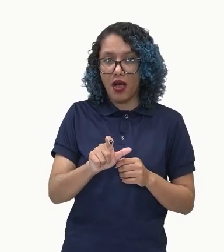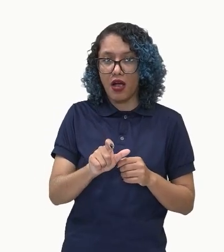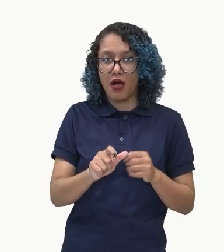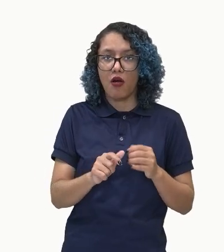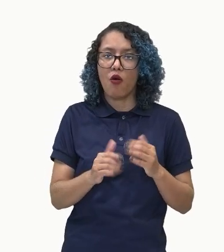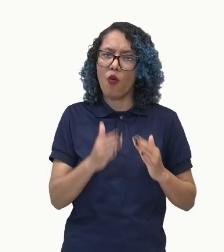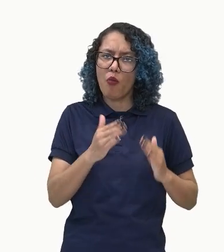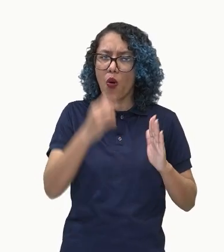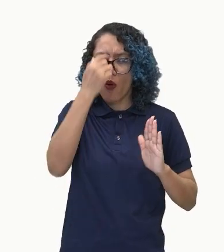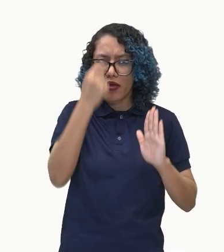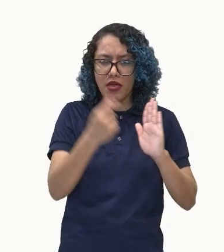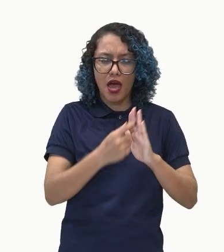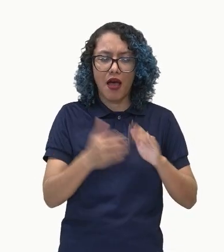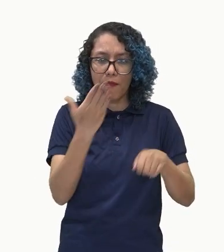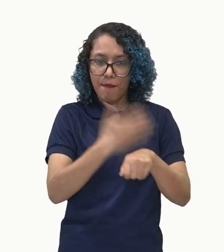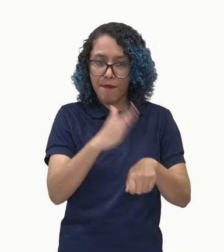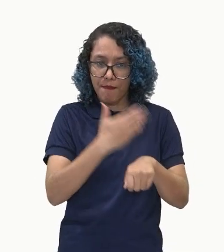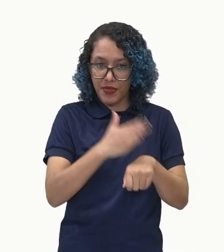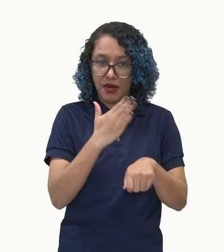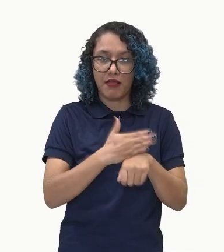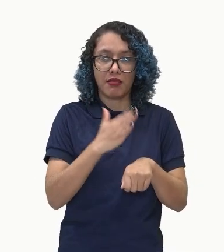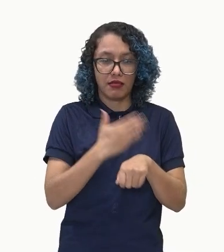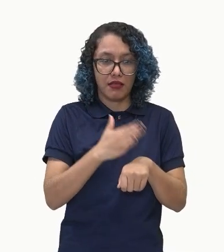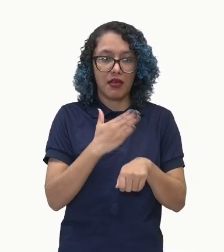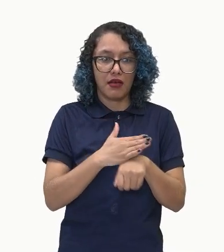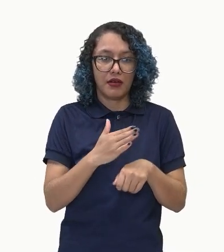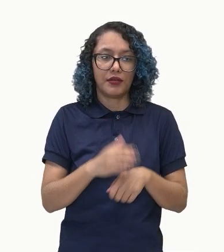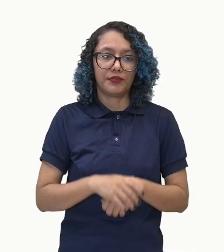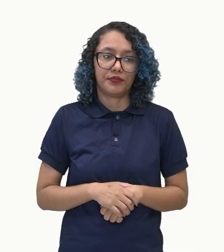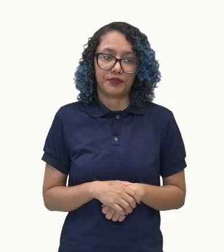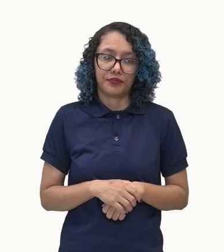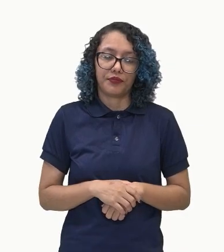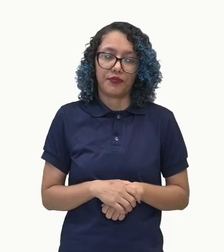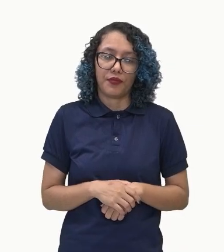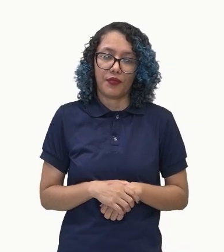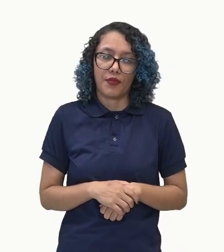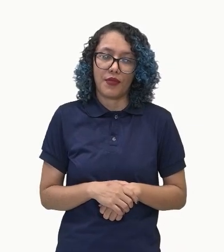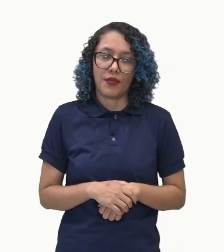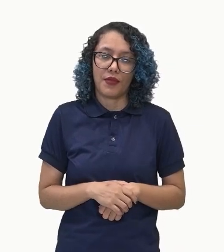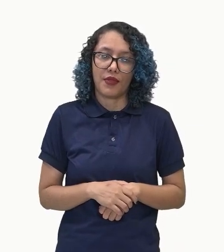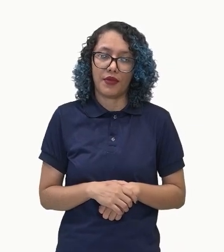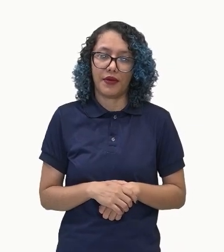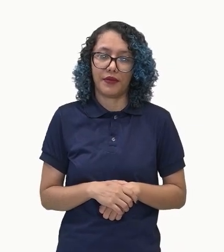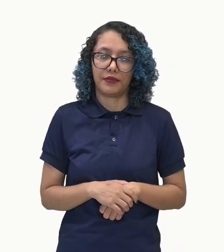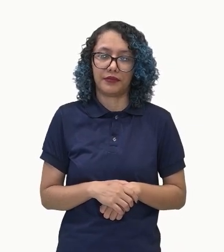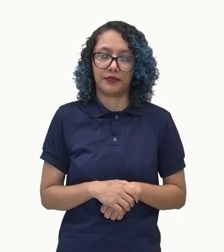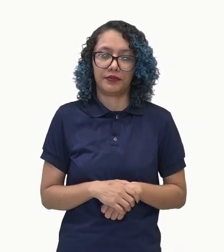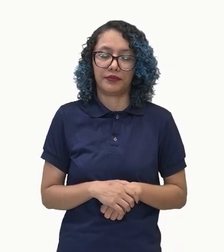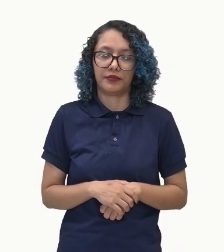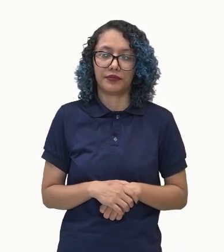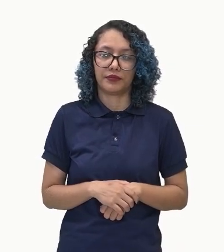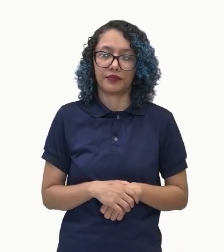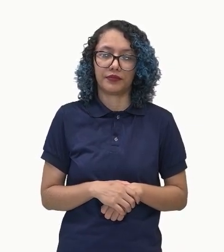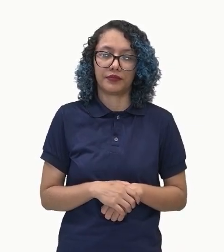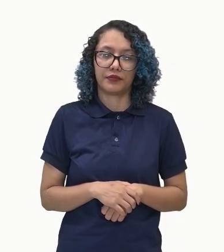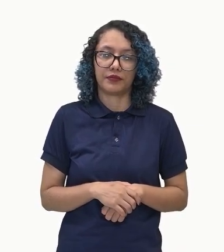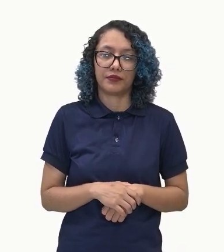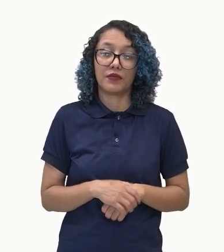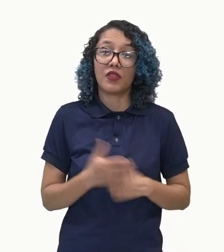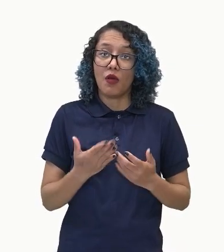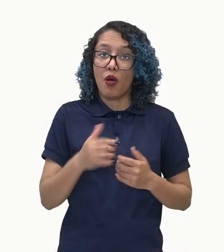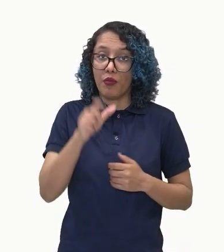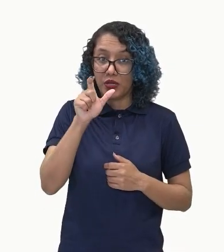a pessoa, a person, who teaches robots new skills. Então, o treinador